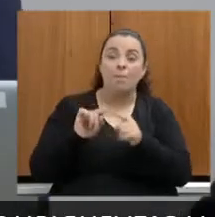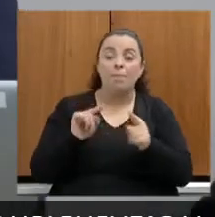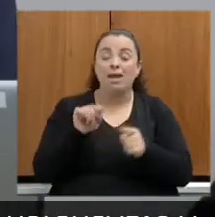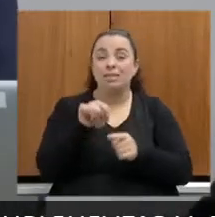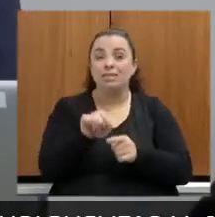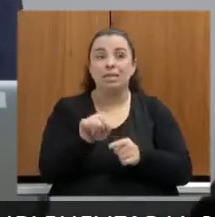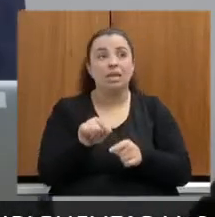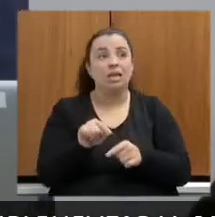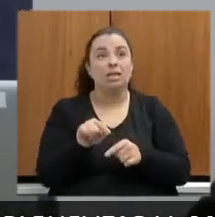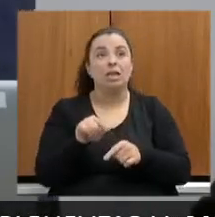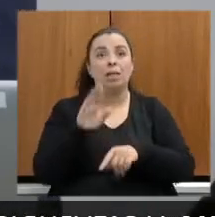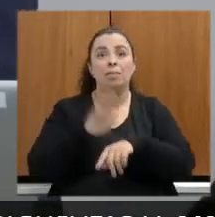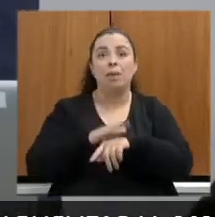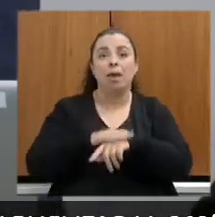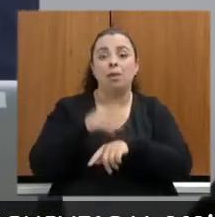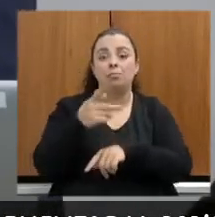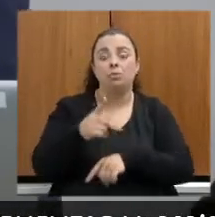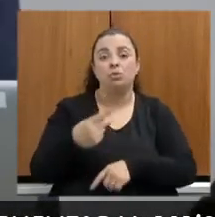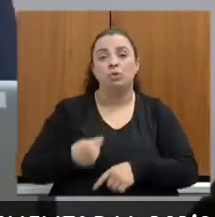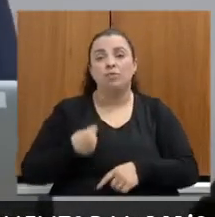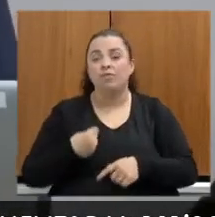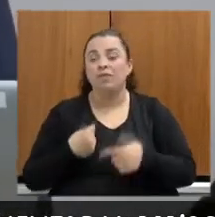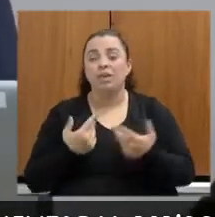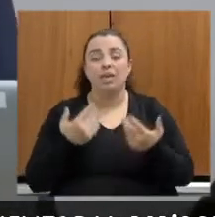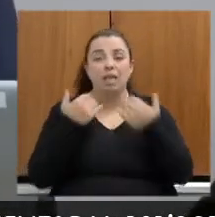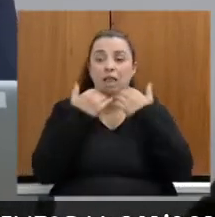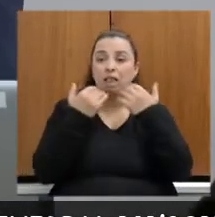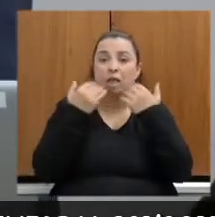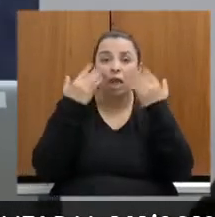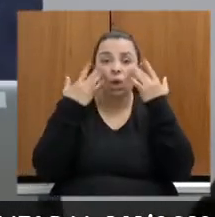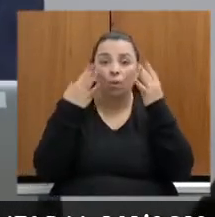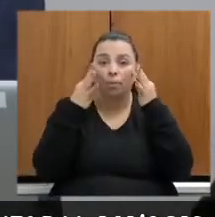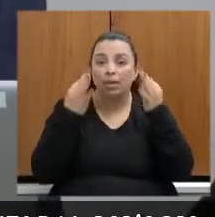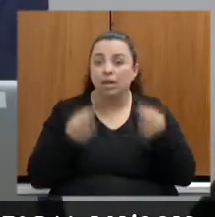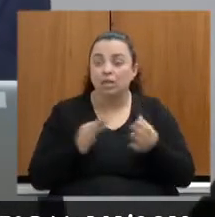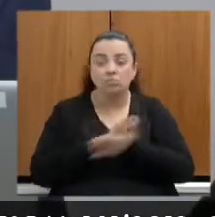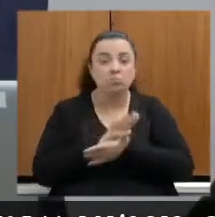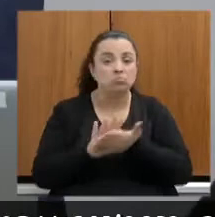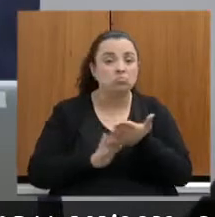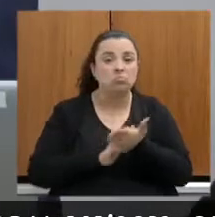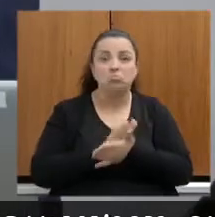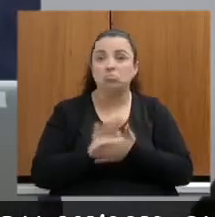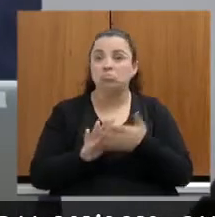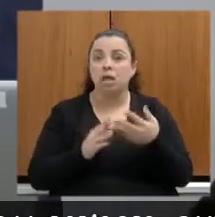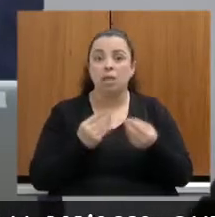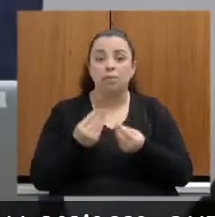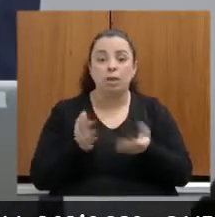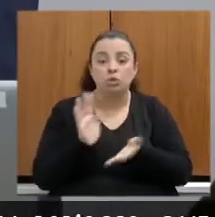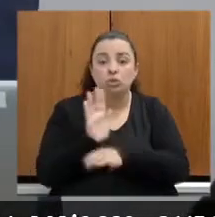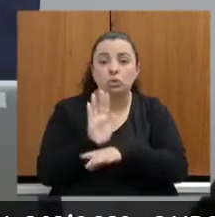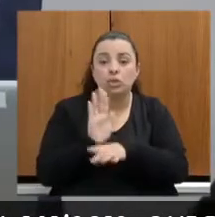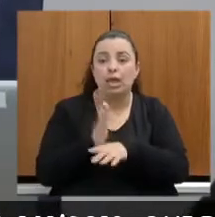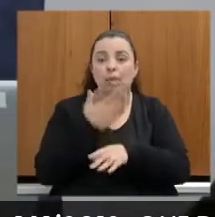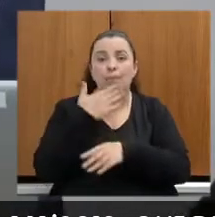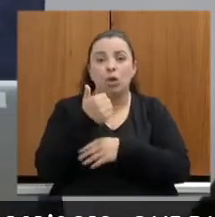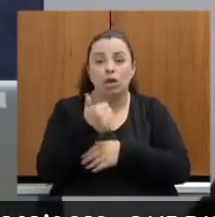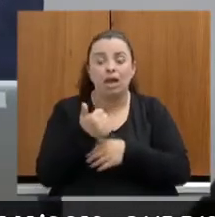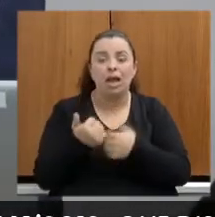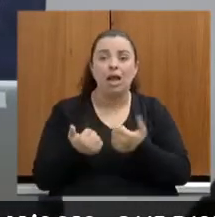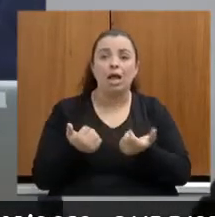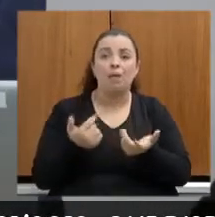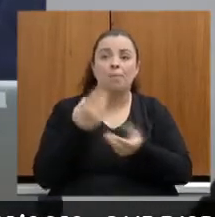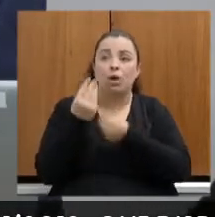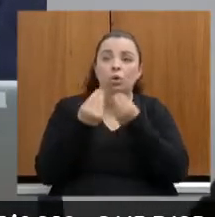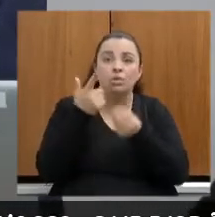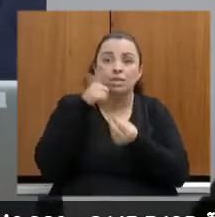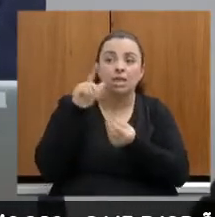e que ninguém consegue entender que ninguém consegue fazer nada para mim poder melhorar ao para poder fazer com que esse